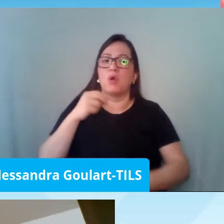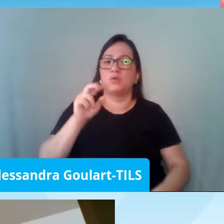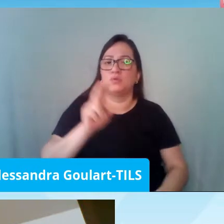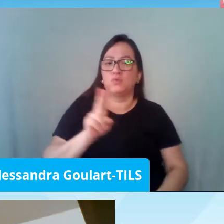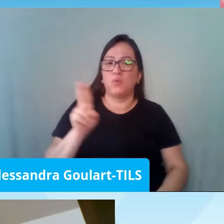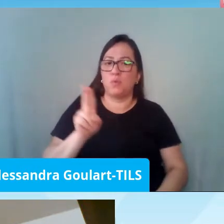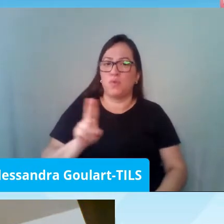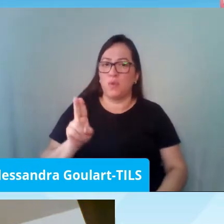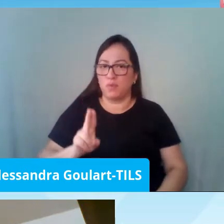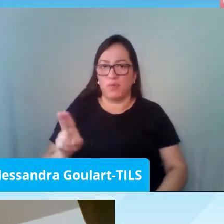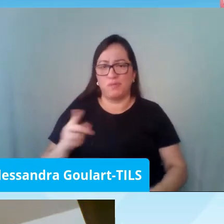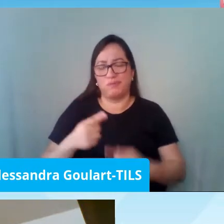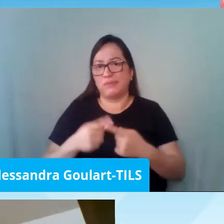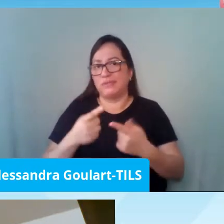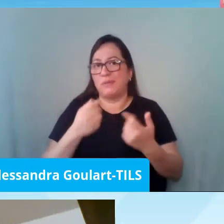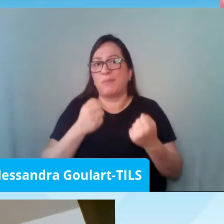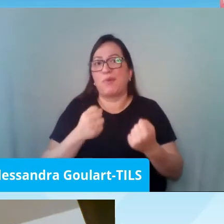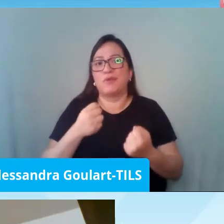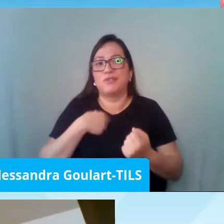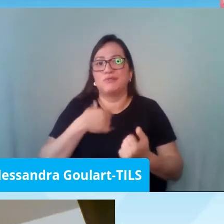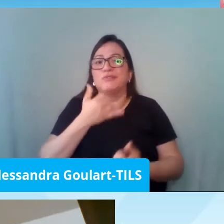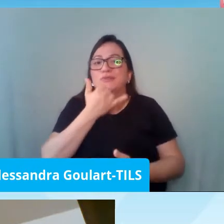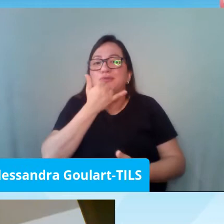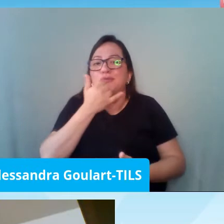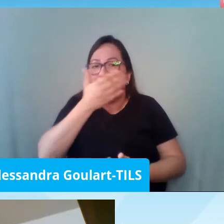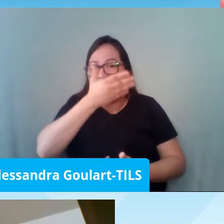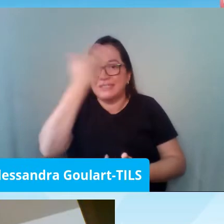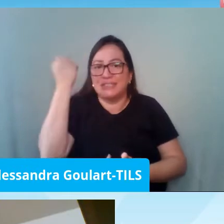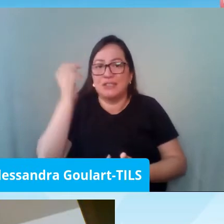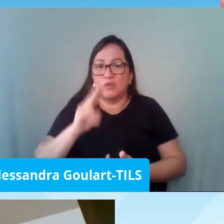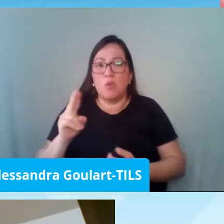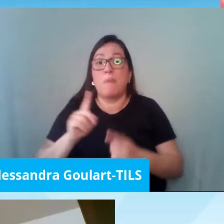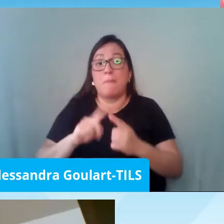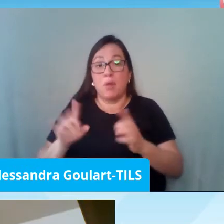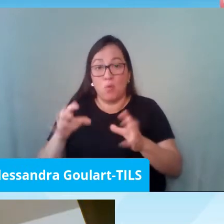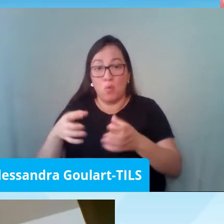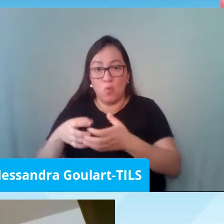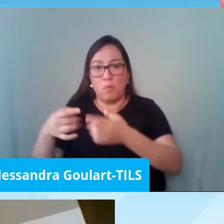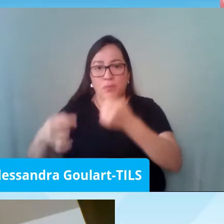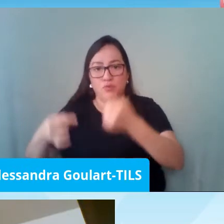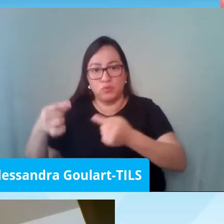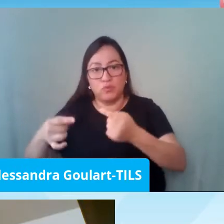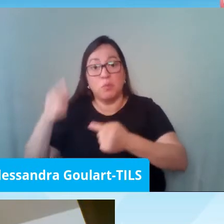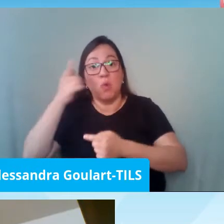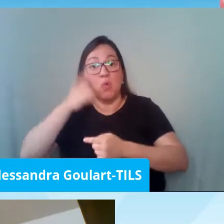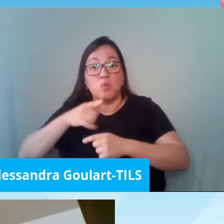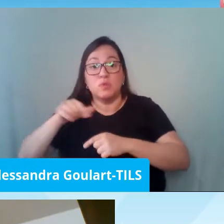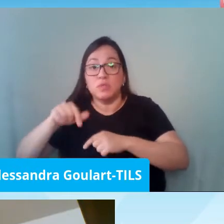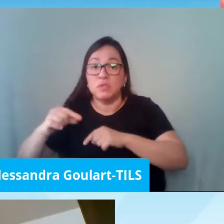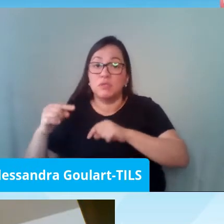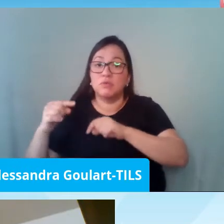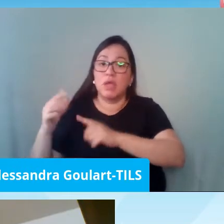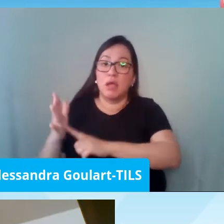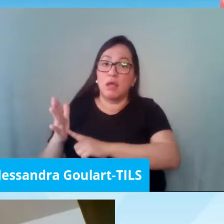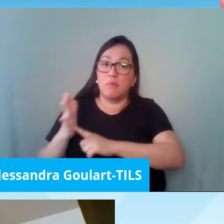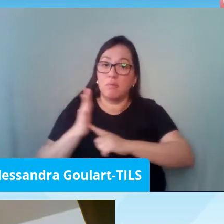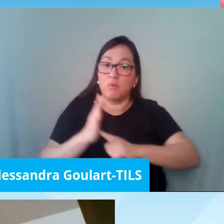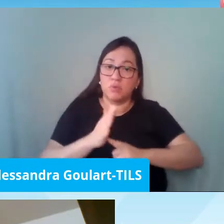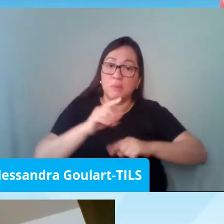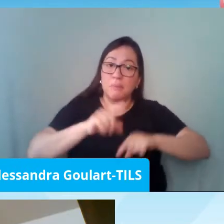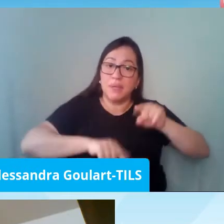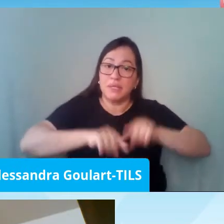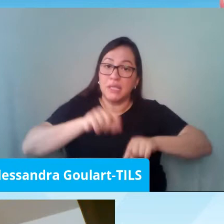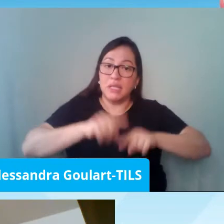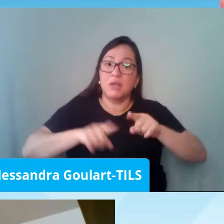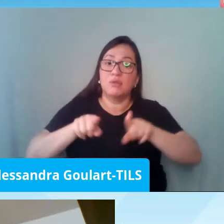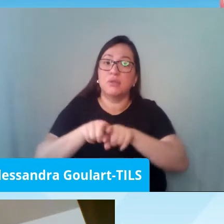mas valorizar também essa parceria, essa interlocução que a gente vem fazendo, né, entendendo esse objeto de trabalho como um objeto que é